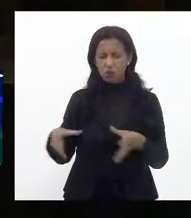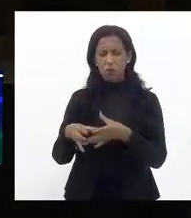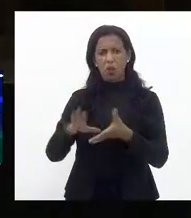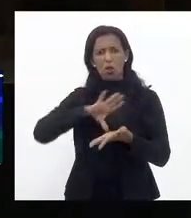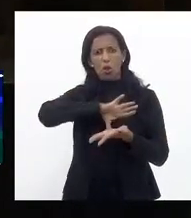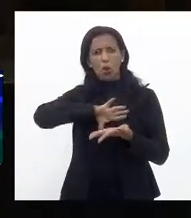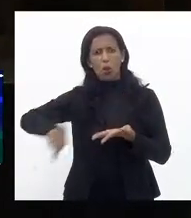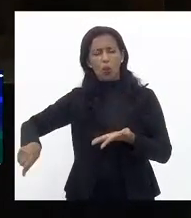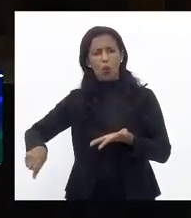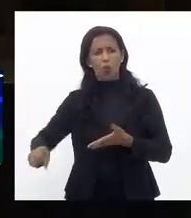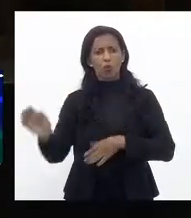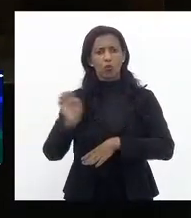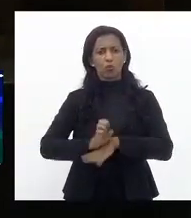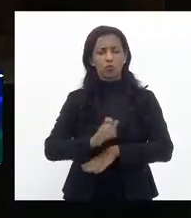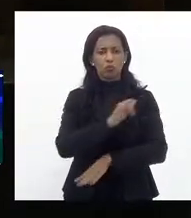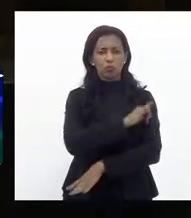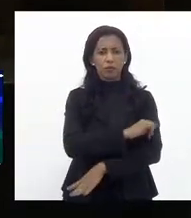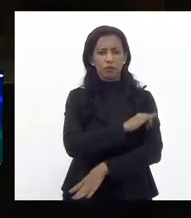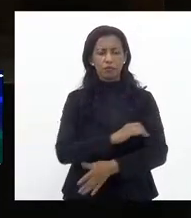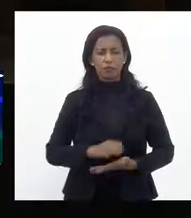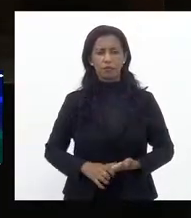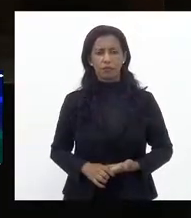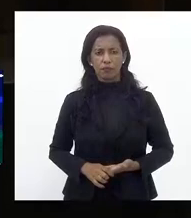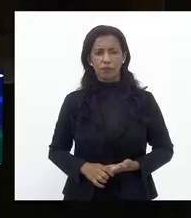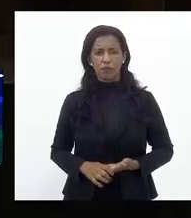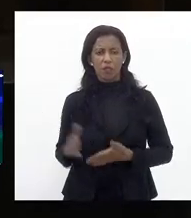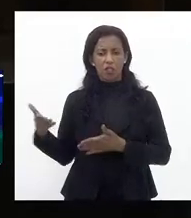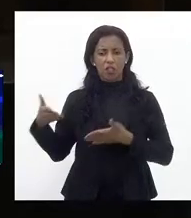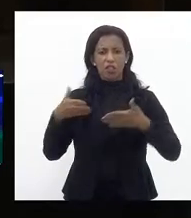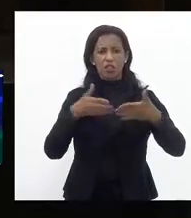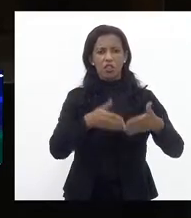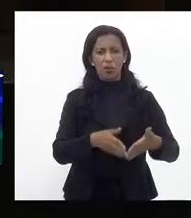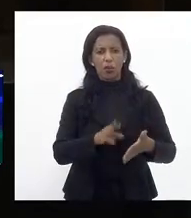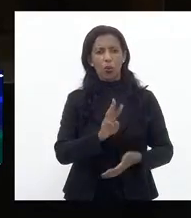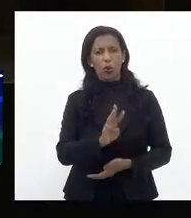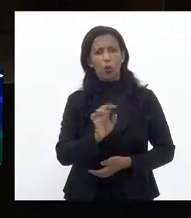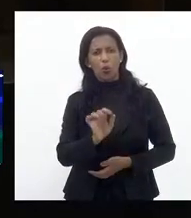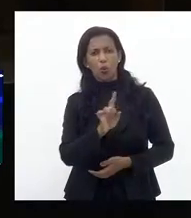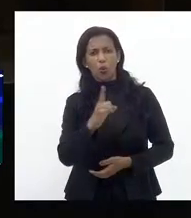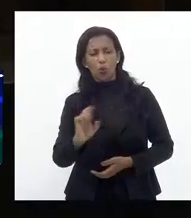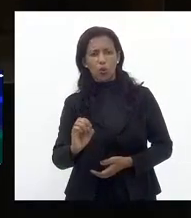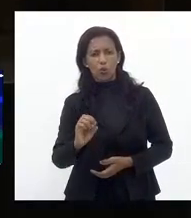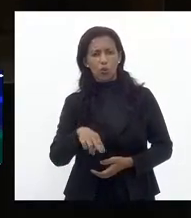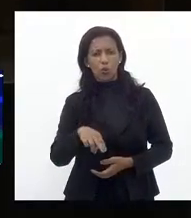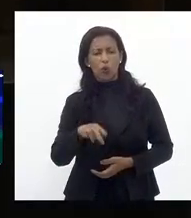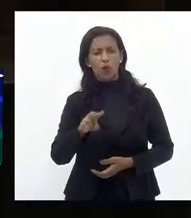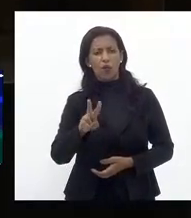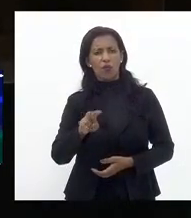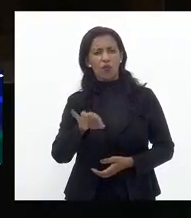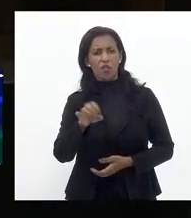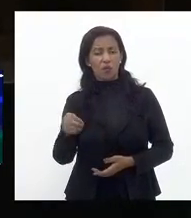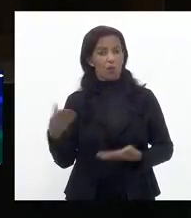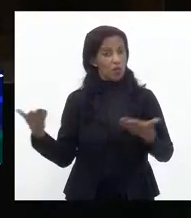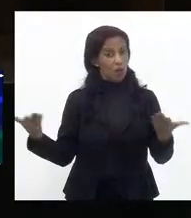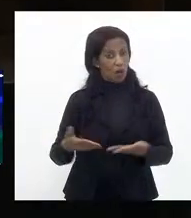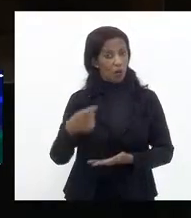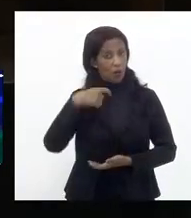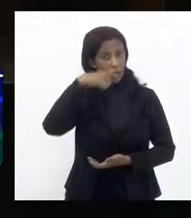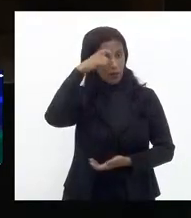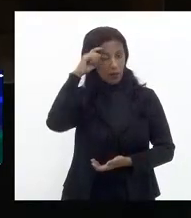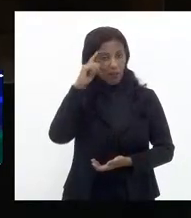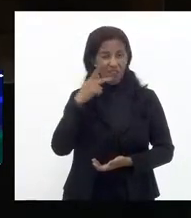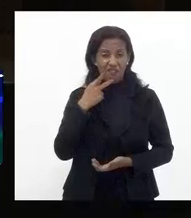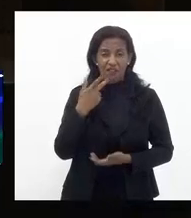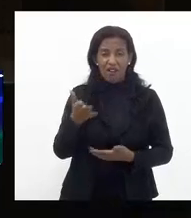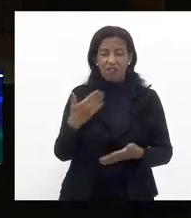nosso Estado do Rio de Janeiro e chegar no governo Wilson Witzel e chegar no governo Cláudio Castro. Falem o